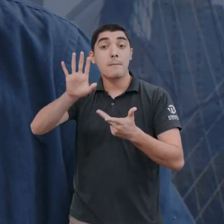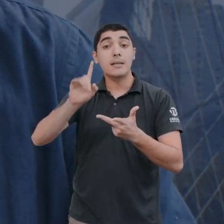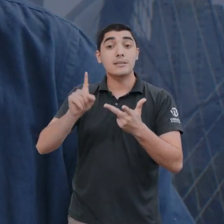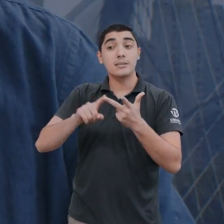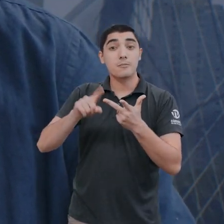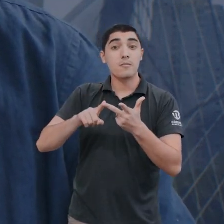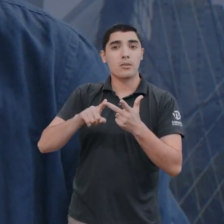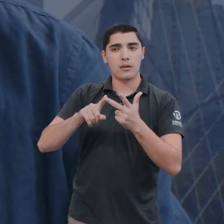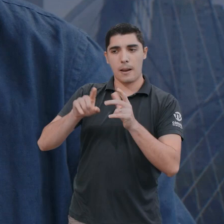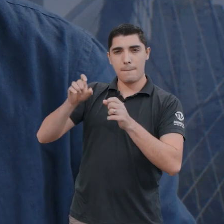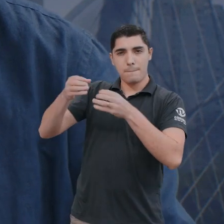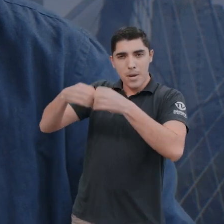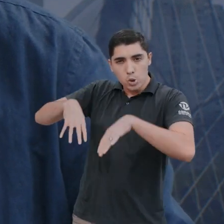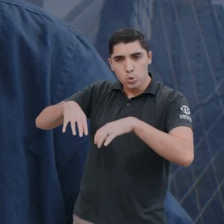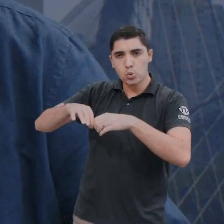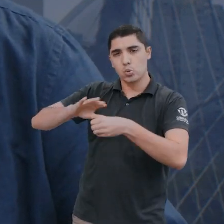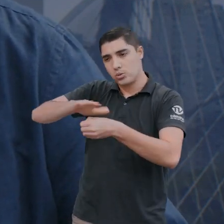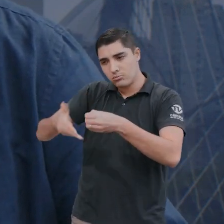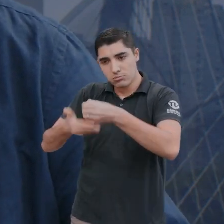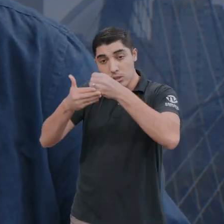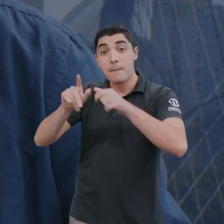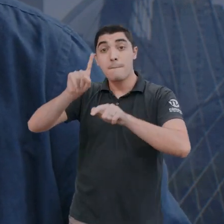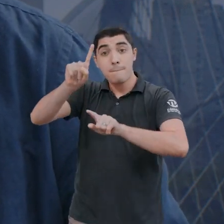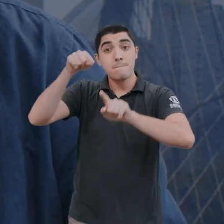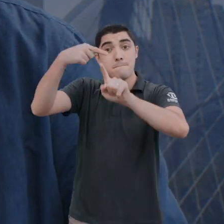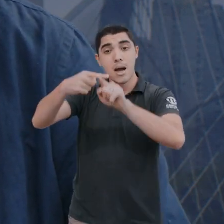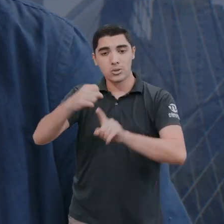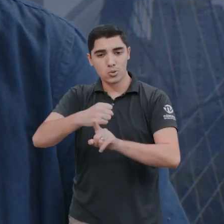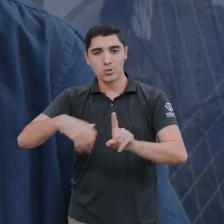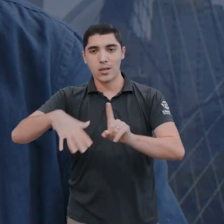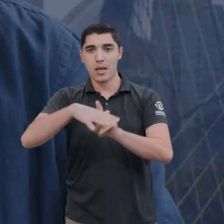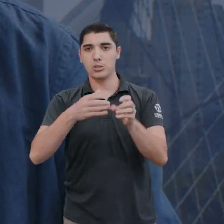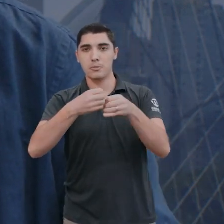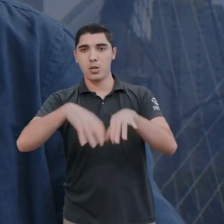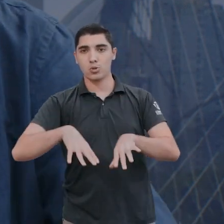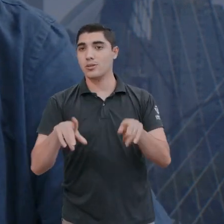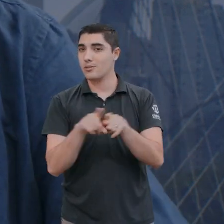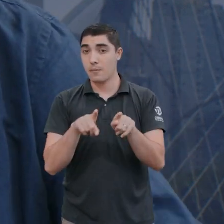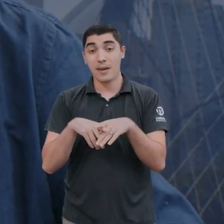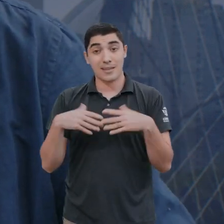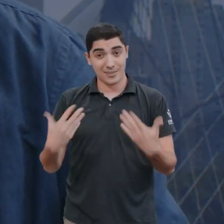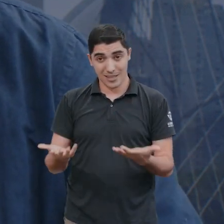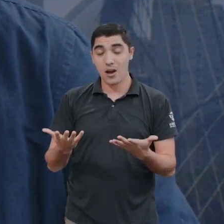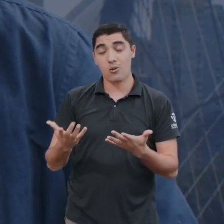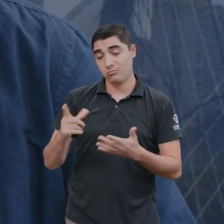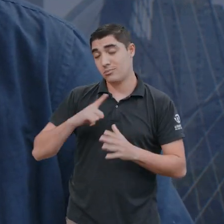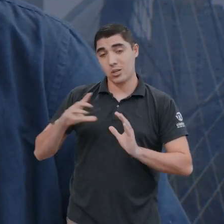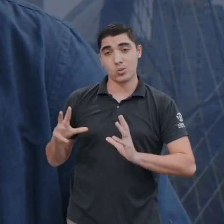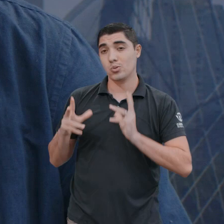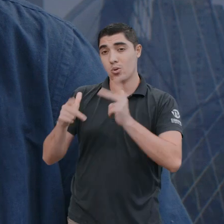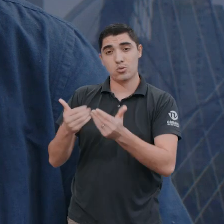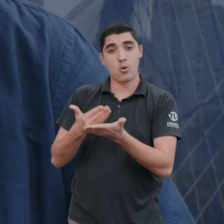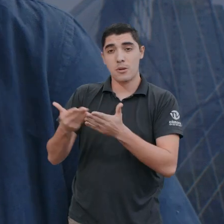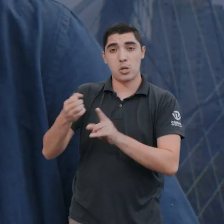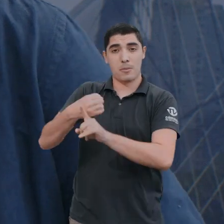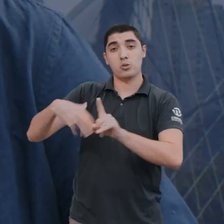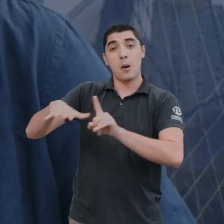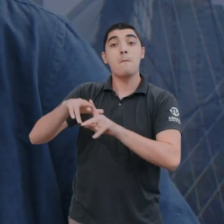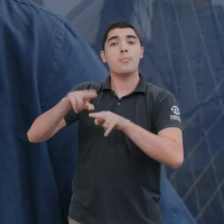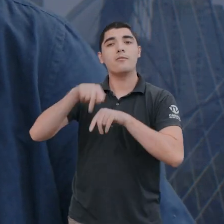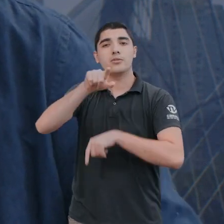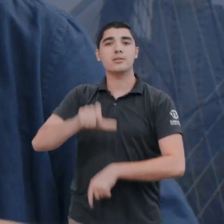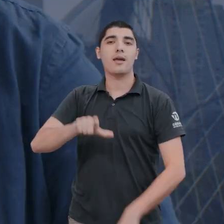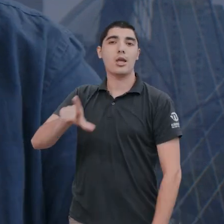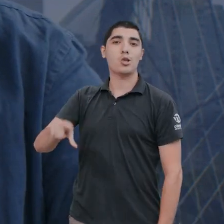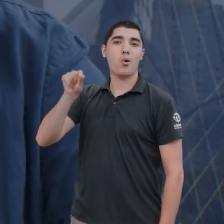também é um dano não só ecológico, mas social, né? Então, faz com que a nossa sociedade toda seja prejudicada por uma